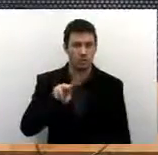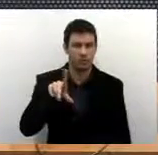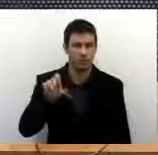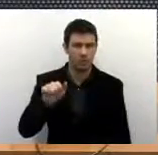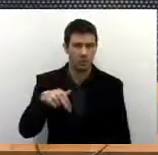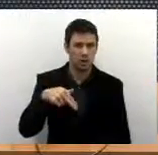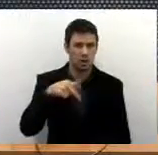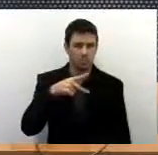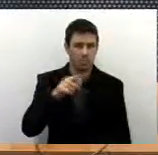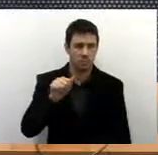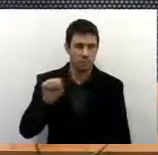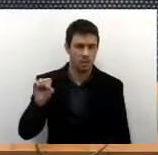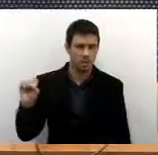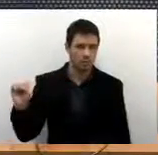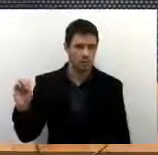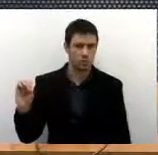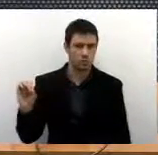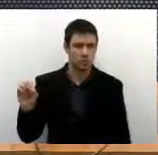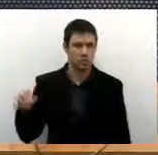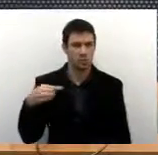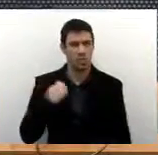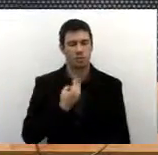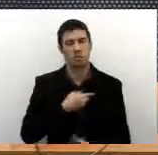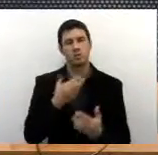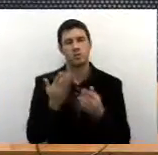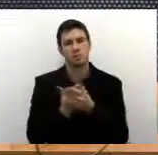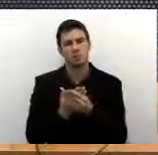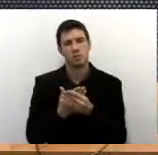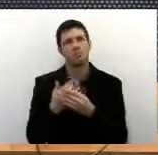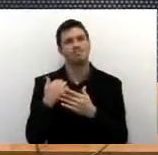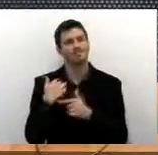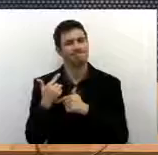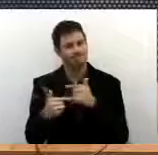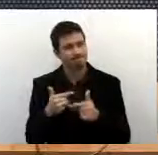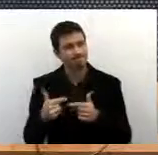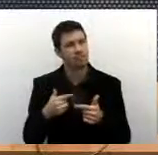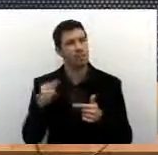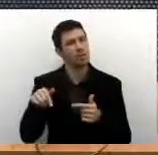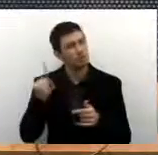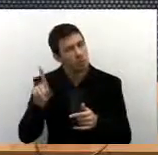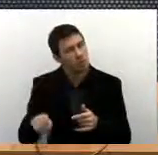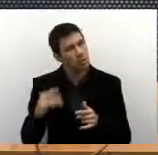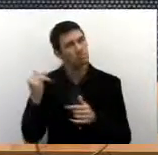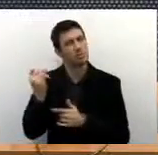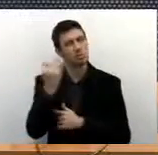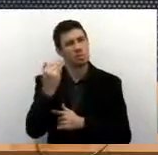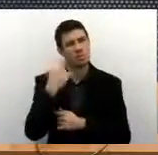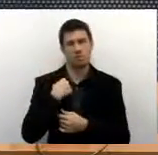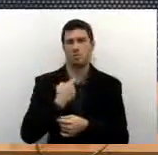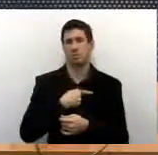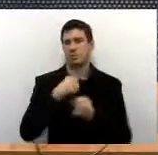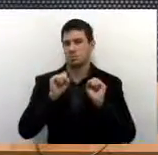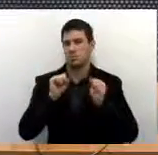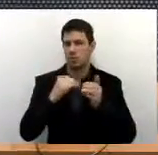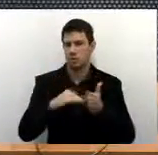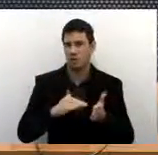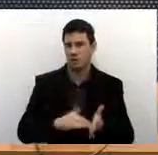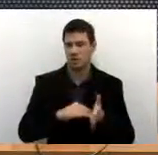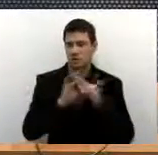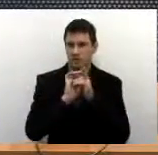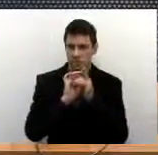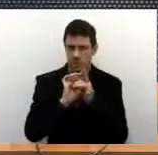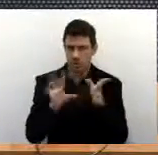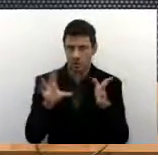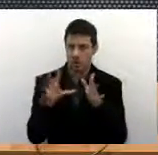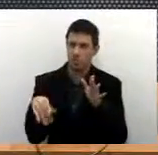vistas do processo, nós estamos trabalhando. Isso daqui é um ponto que essa secretaria ela vai deixar